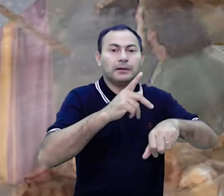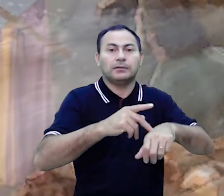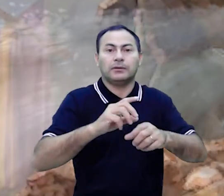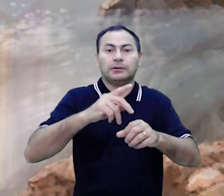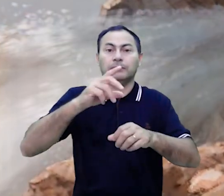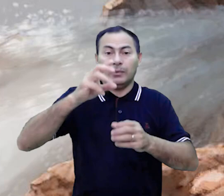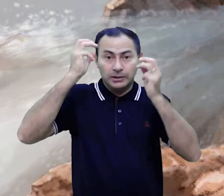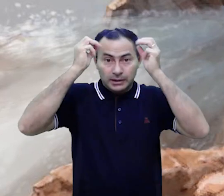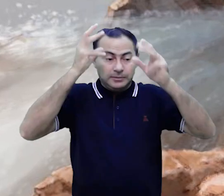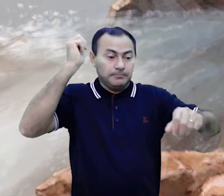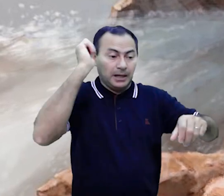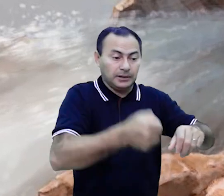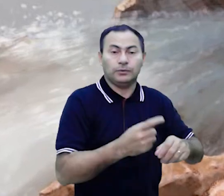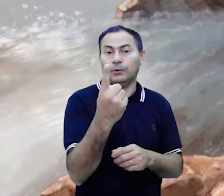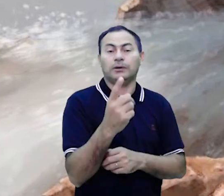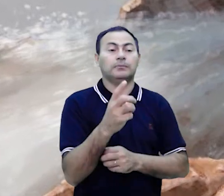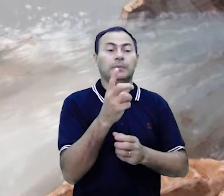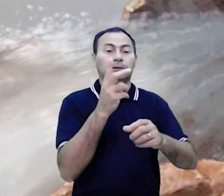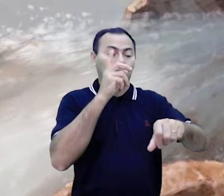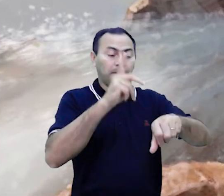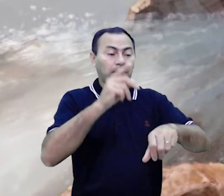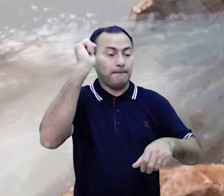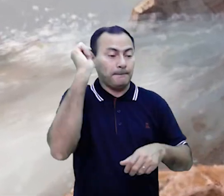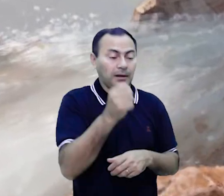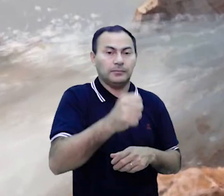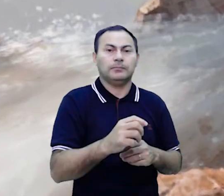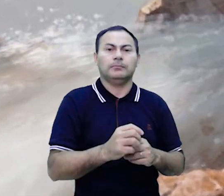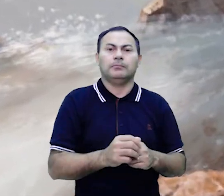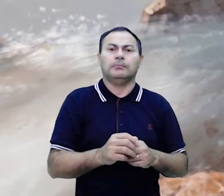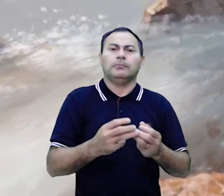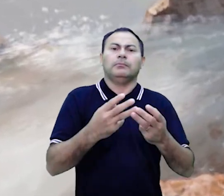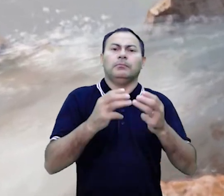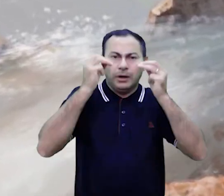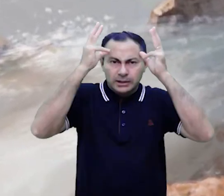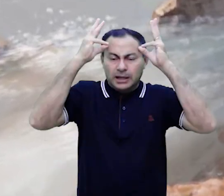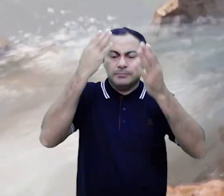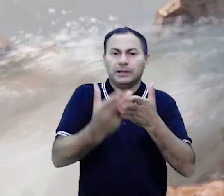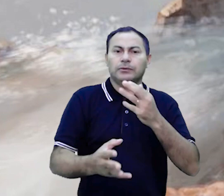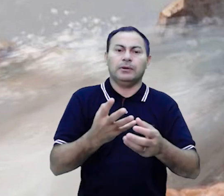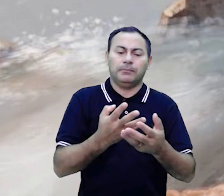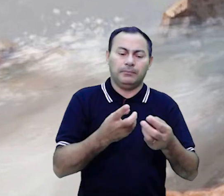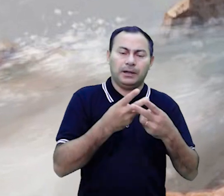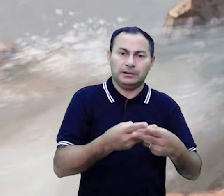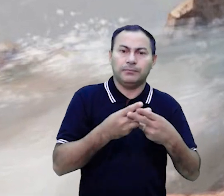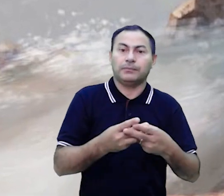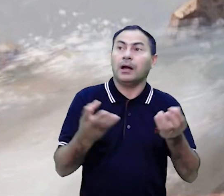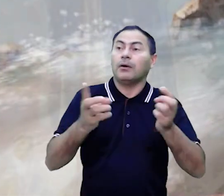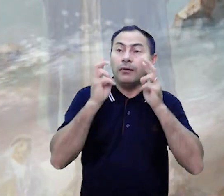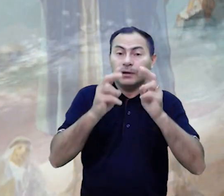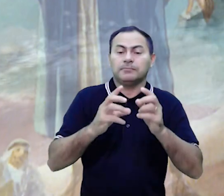rocha. Ele bateu na rocha. Não uma, mas 2 vezes. Moisés perdeu a paciência. Ele